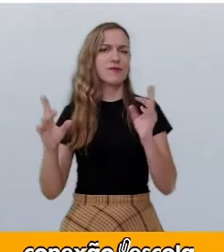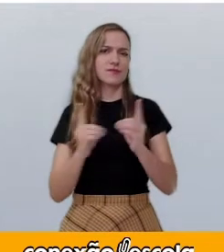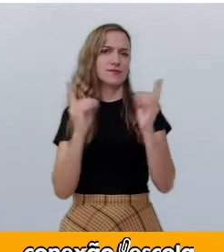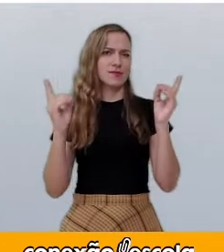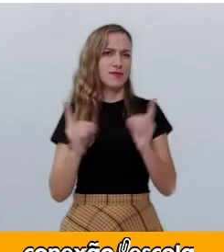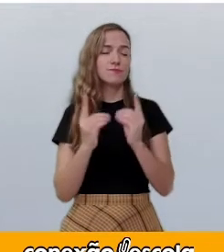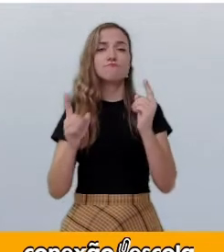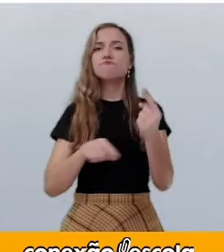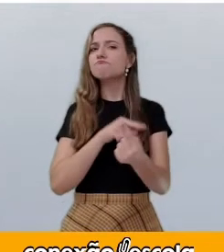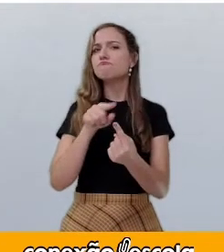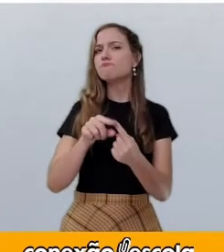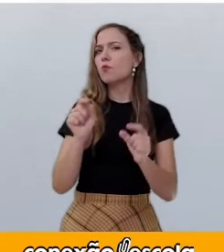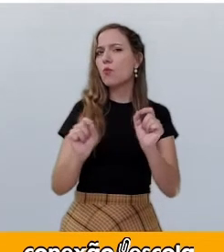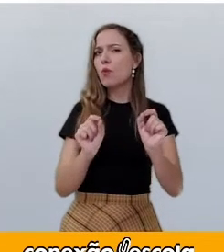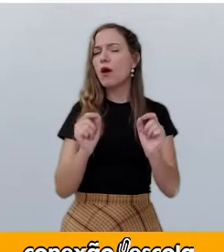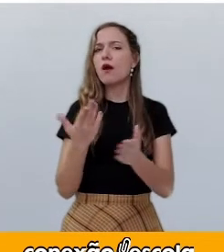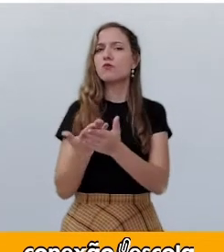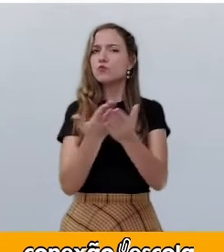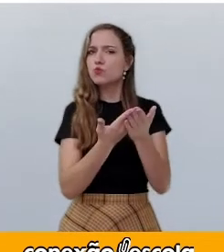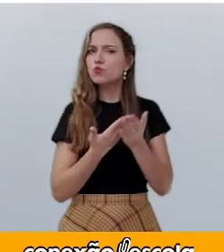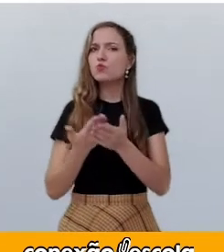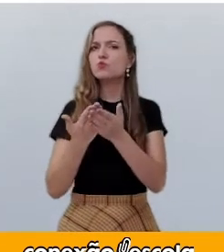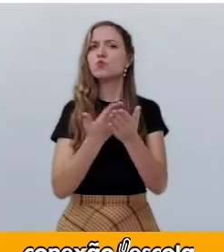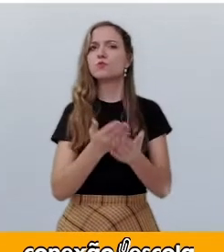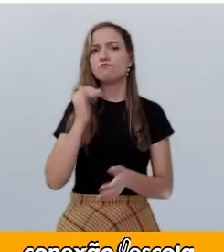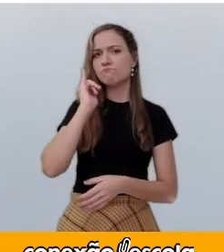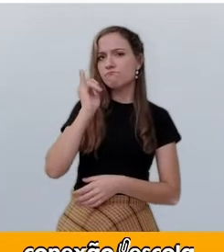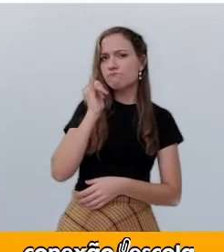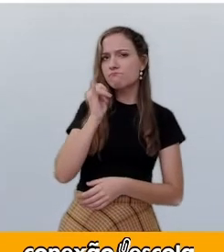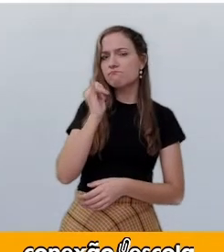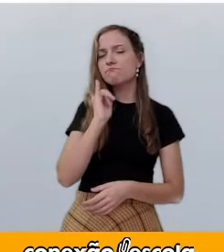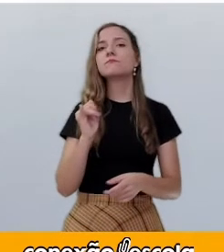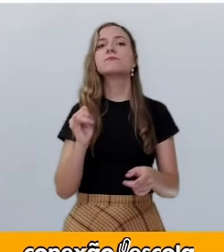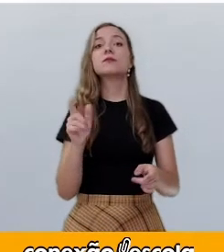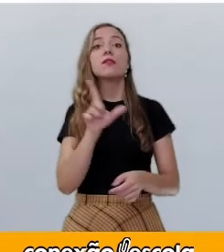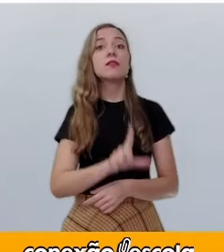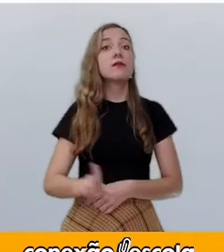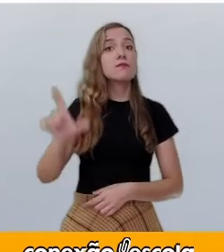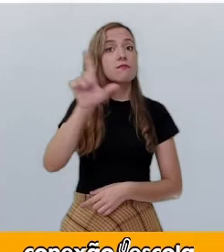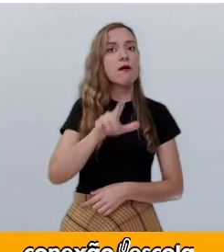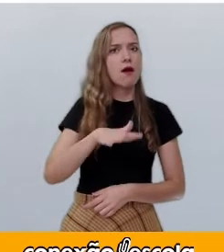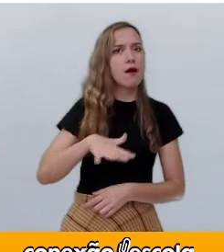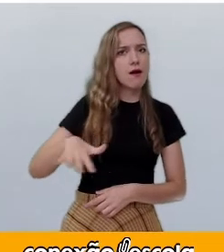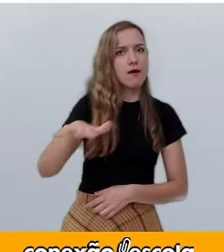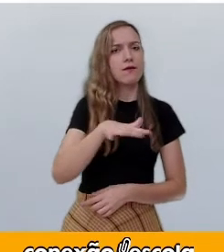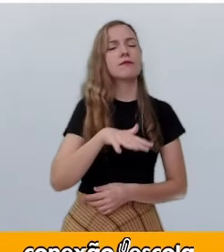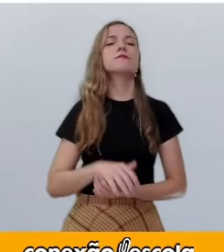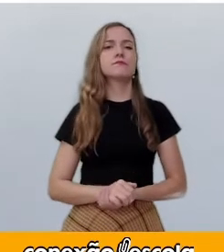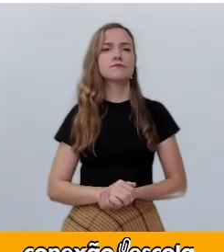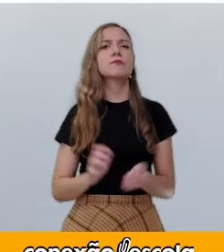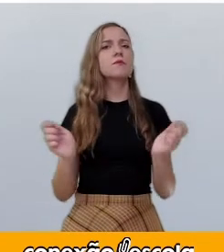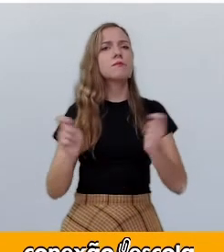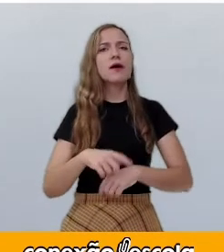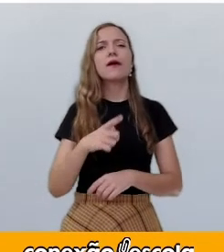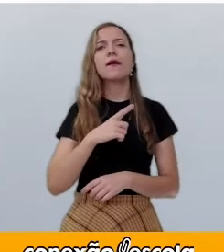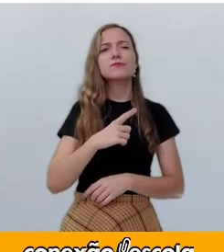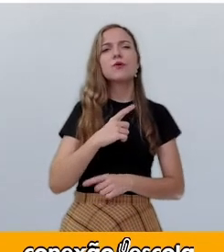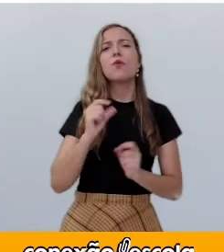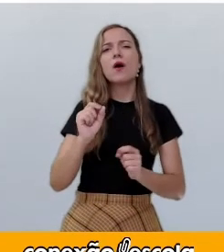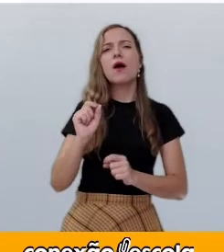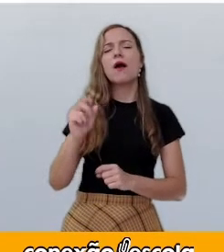que tem como objetivo o estudo de narrativas literárias com relatos de